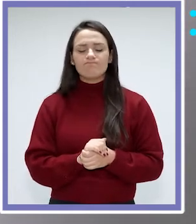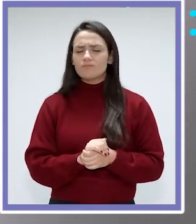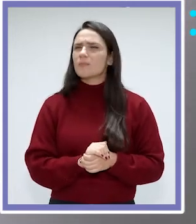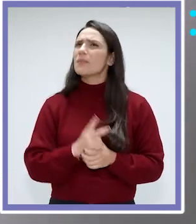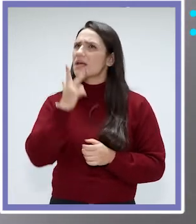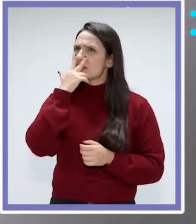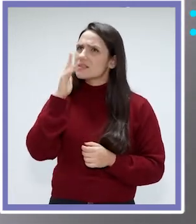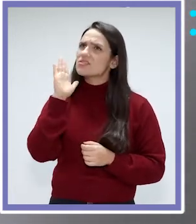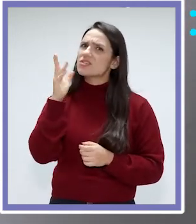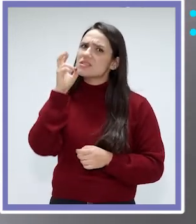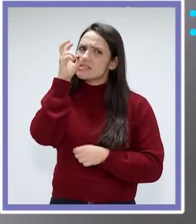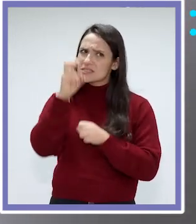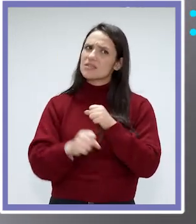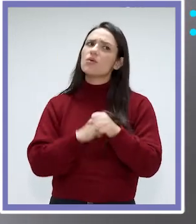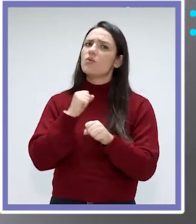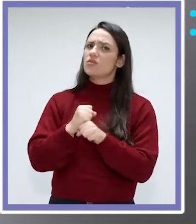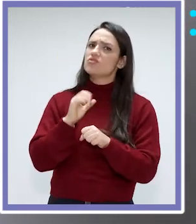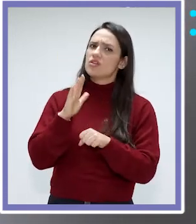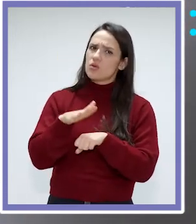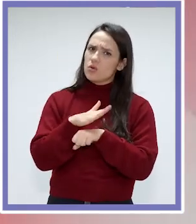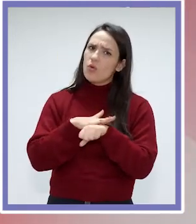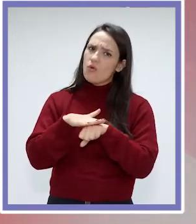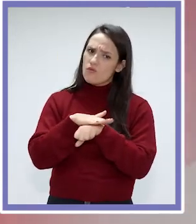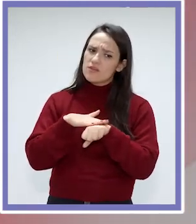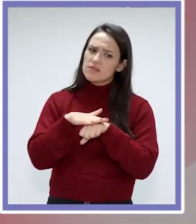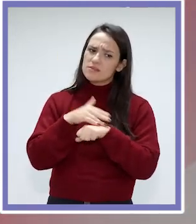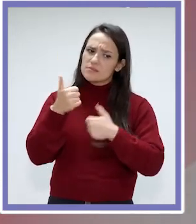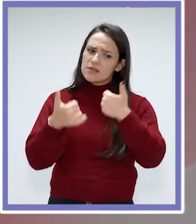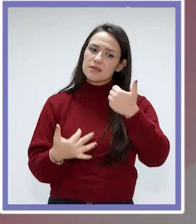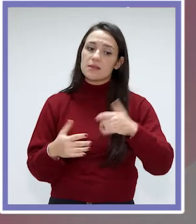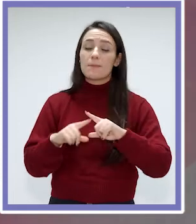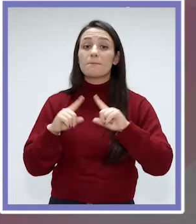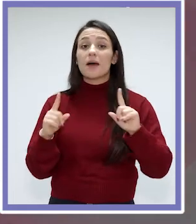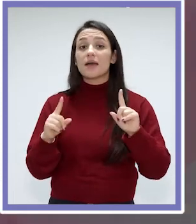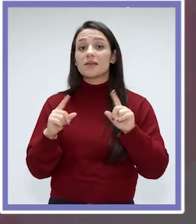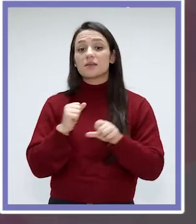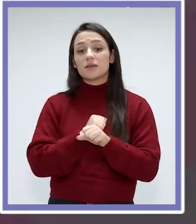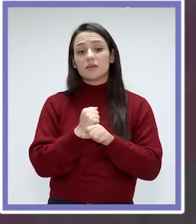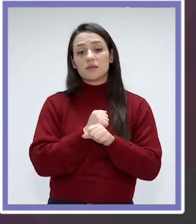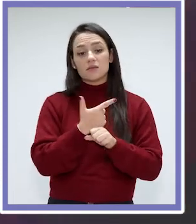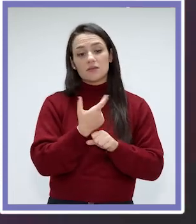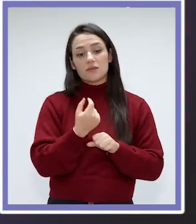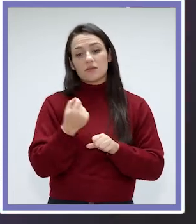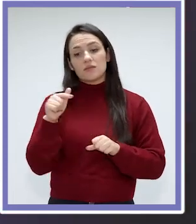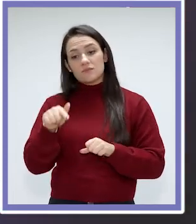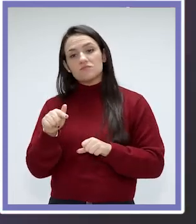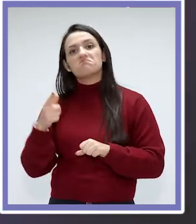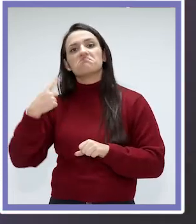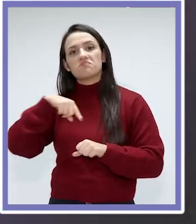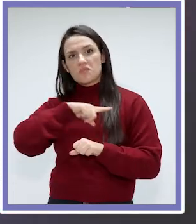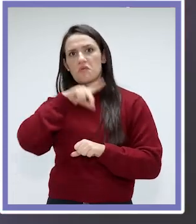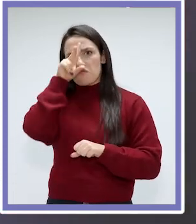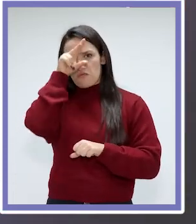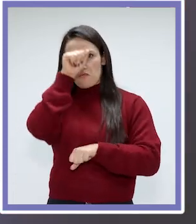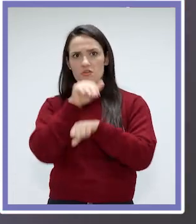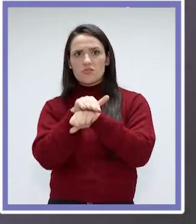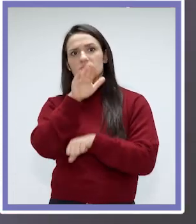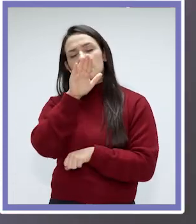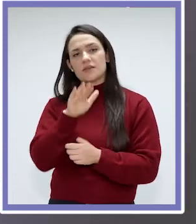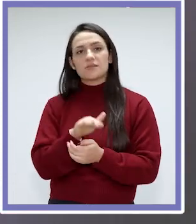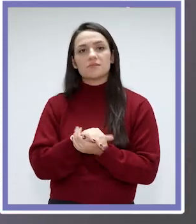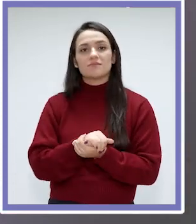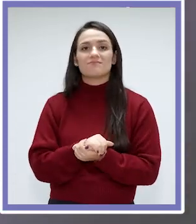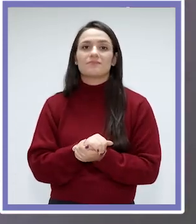anos, basicamente, né, desde que começamos a falar sobre isso, mas mais a partir de 2007 que a gente começou a fortalecer mais